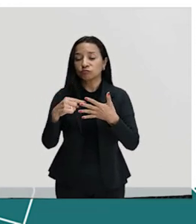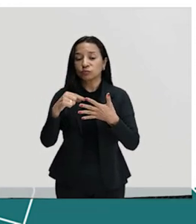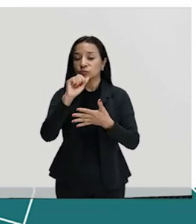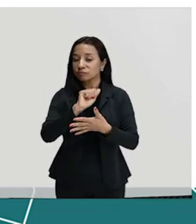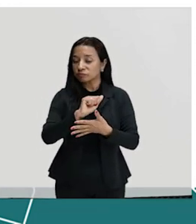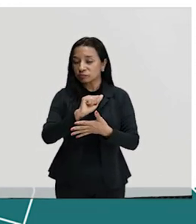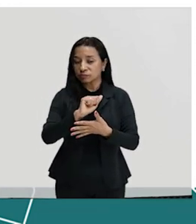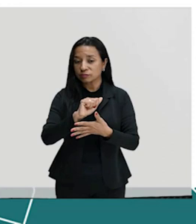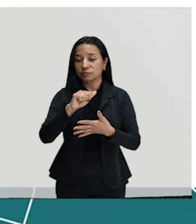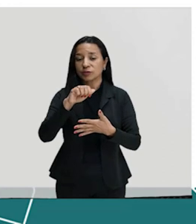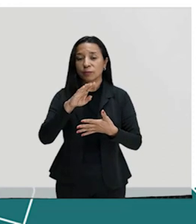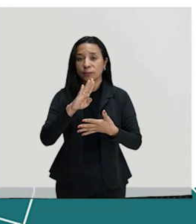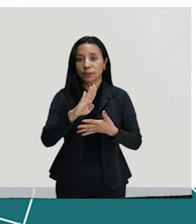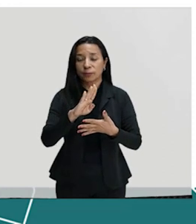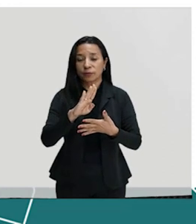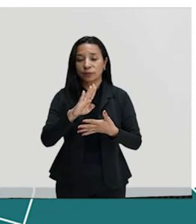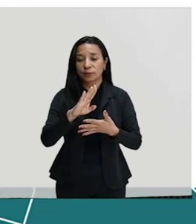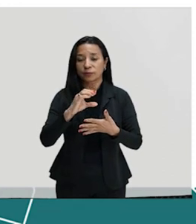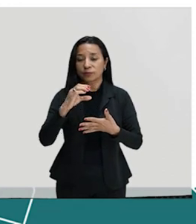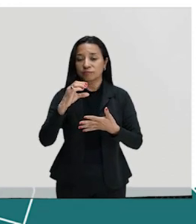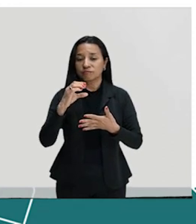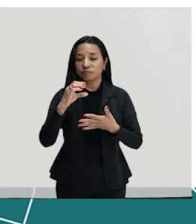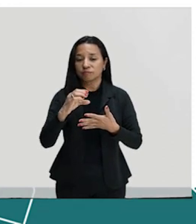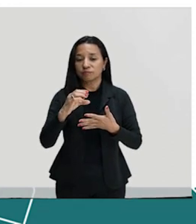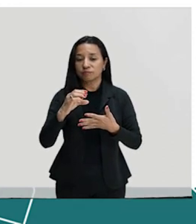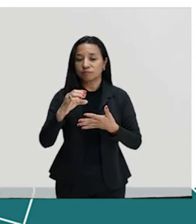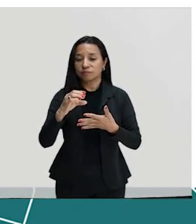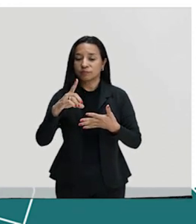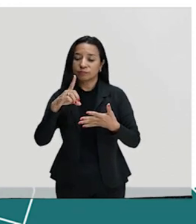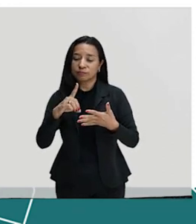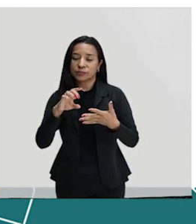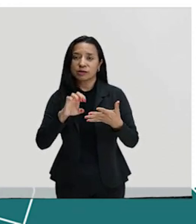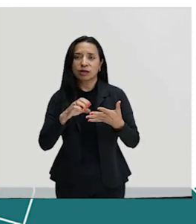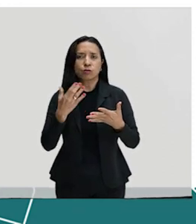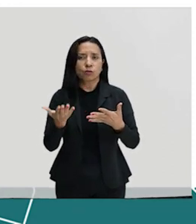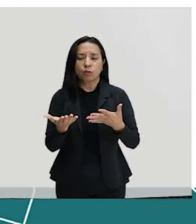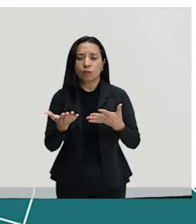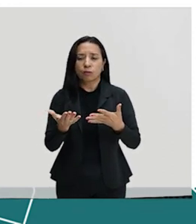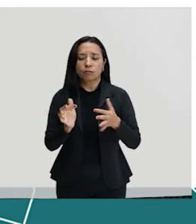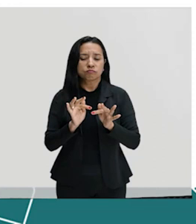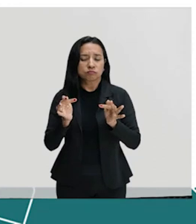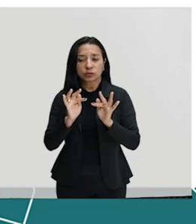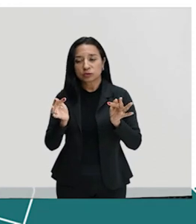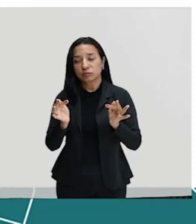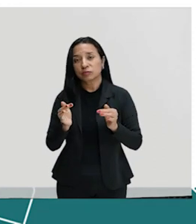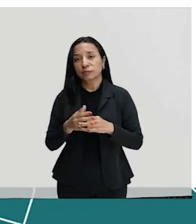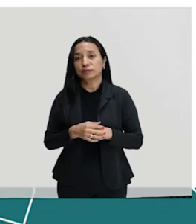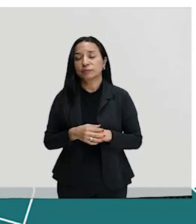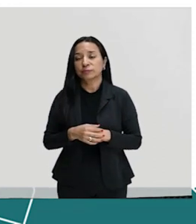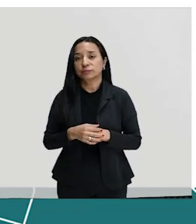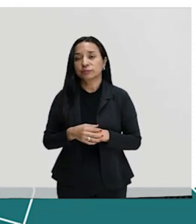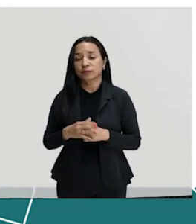148 é 140º 130 ou 120 muito simples né então vamos lá